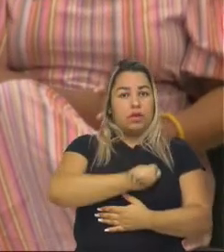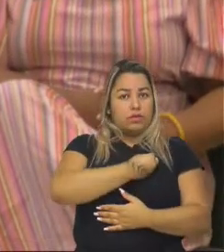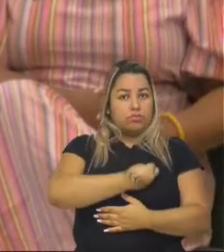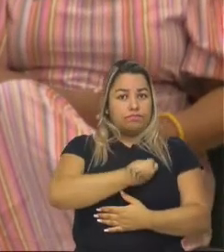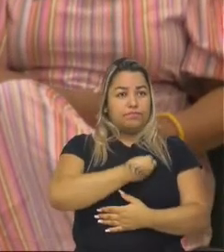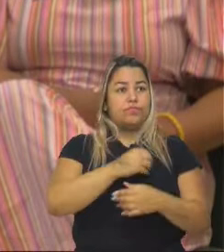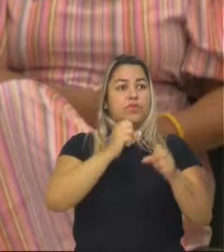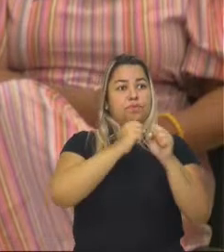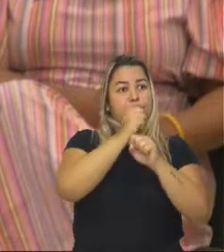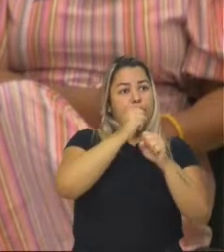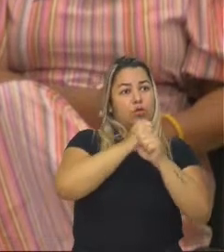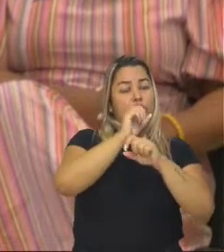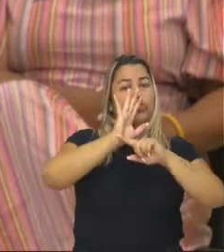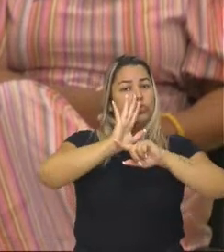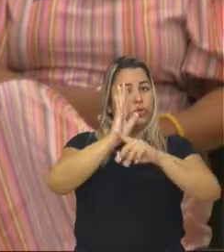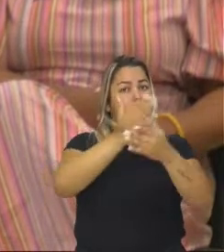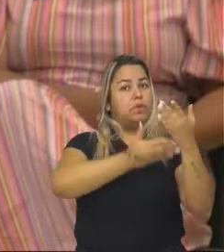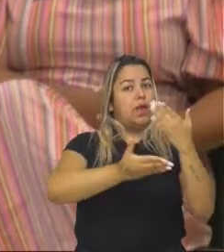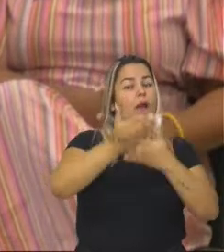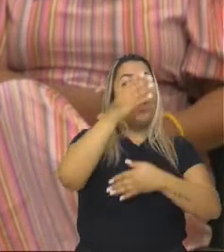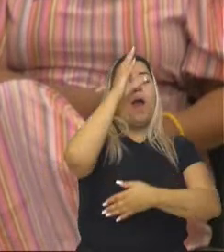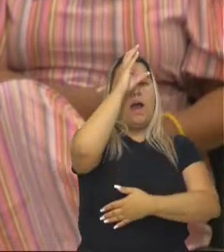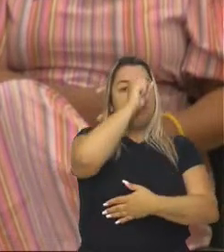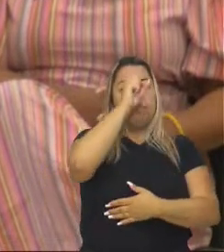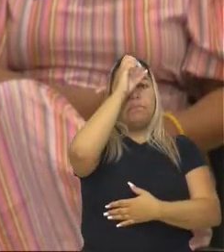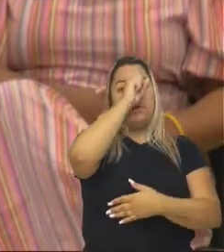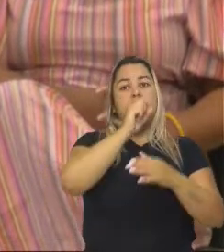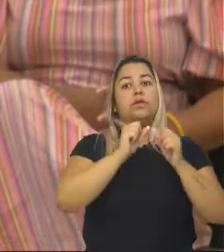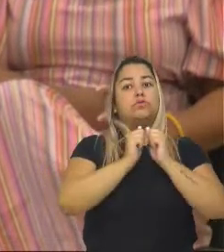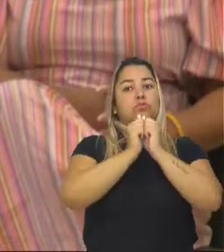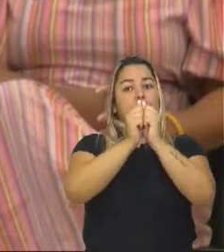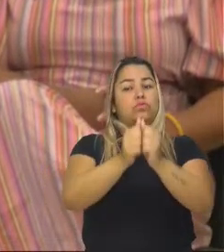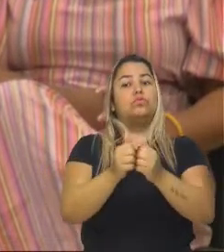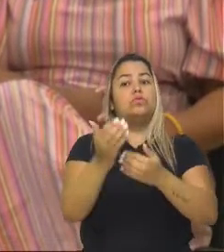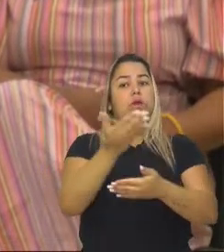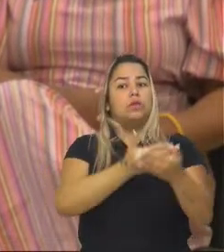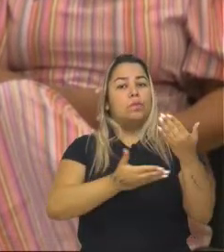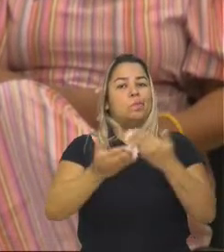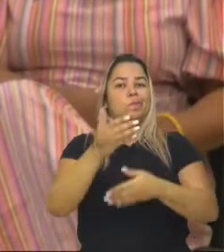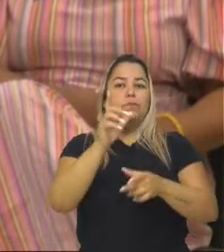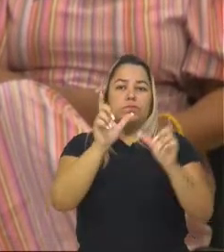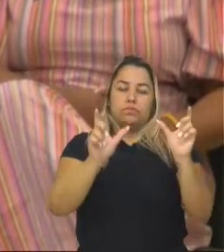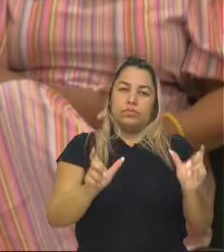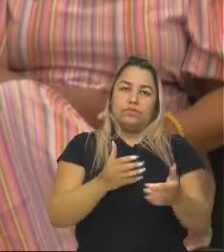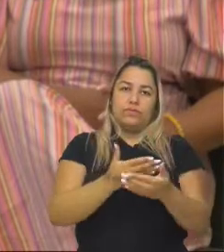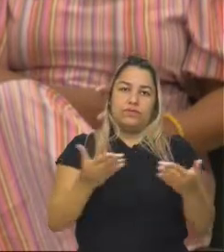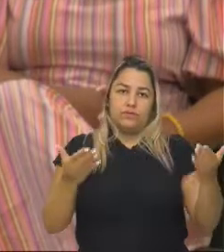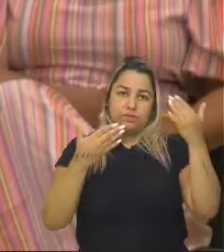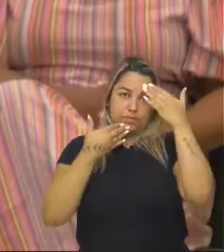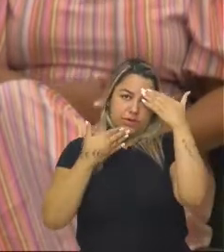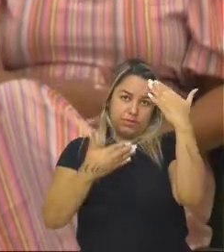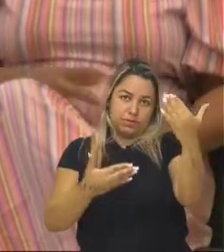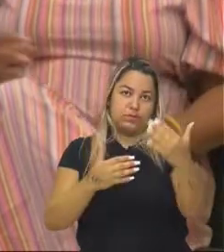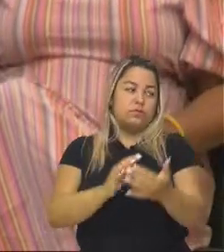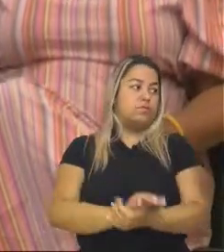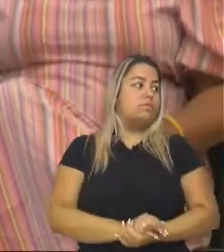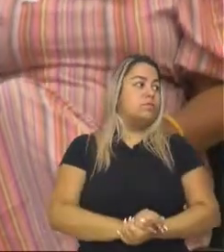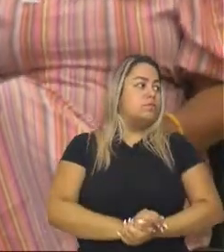estar construindo e, principalmente, aprendendo junto com cada uma, cada um e cada um de vocês. Obrigada.